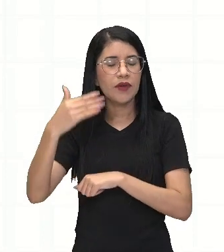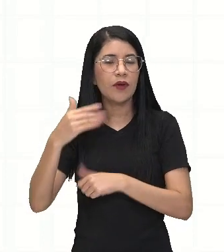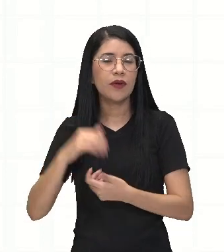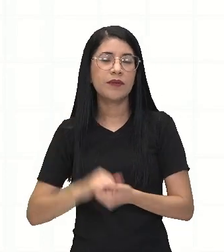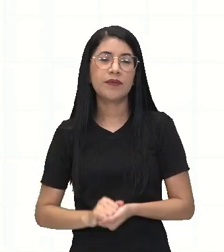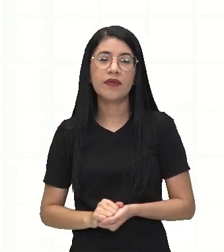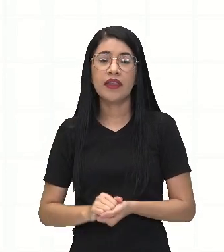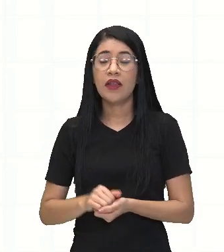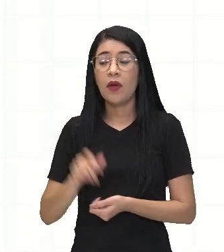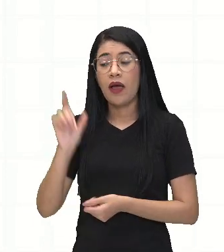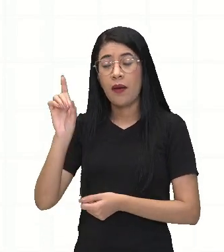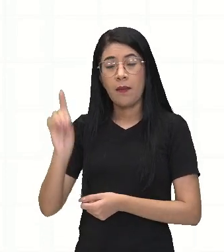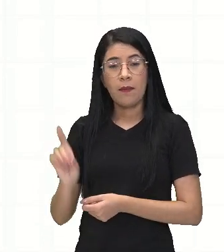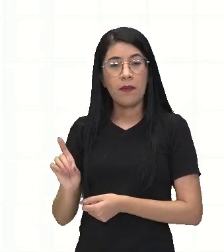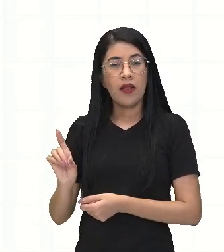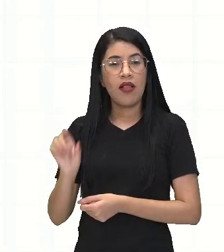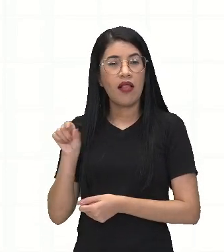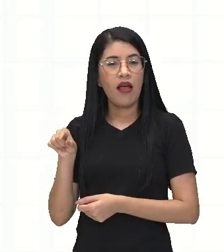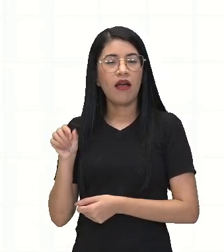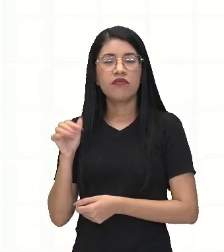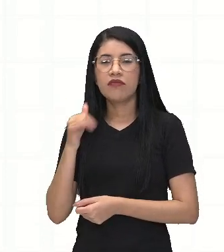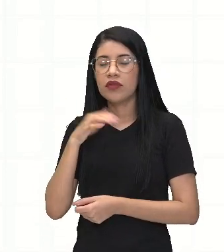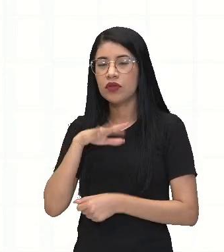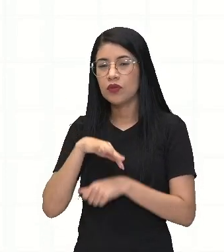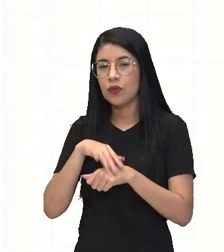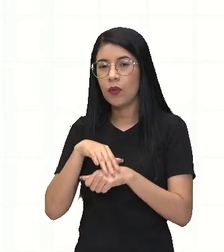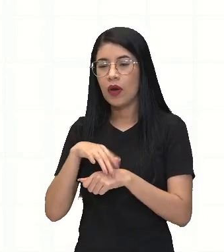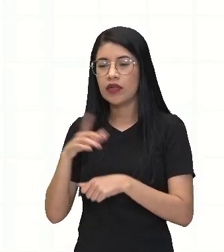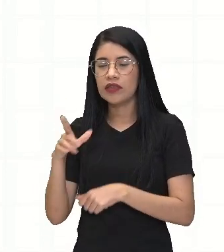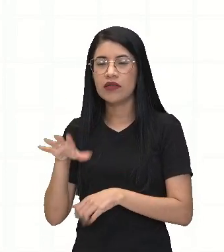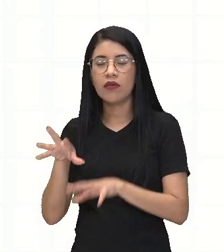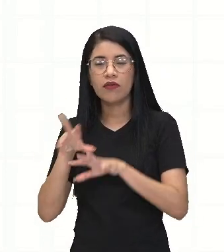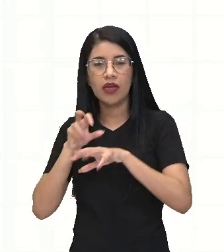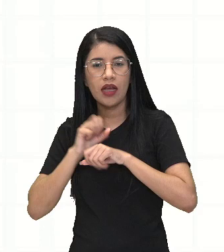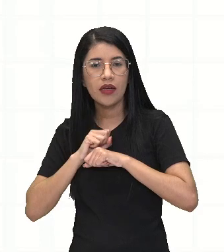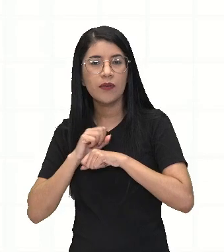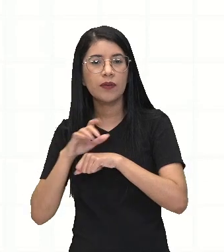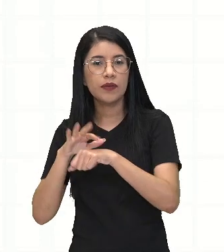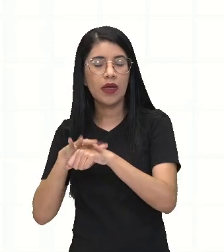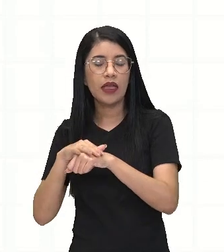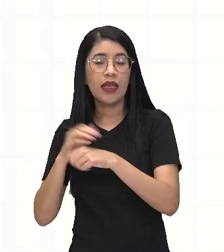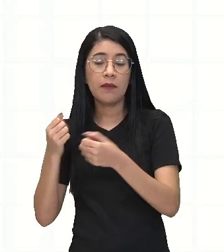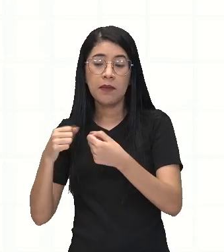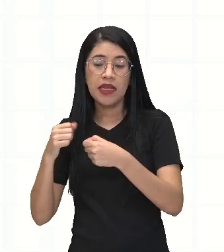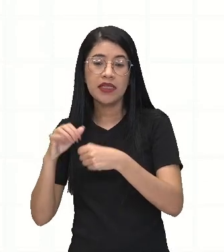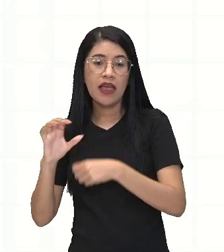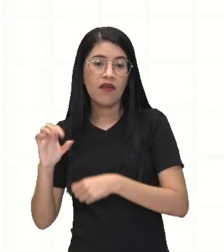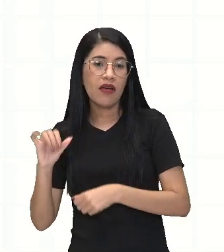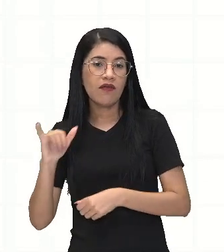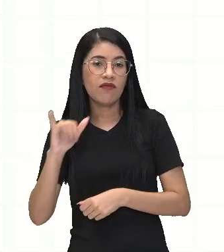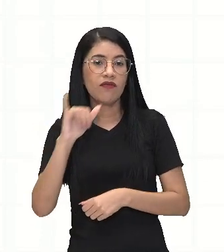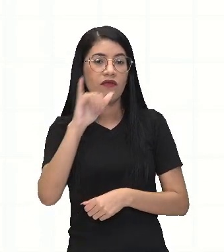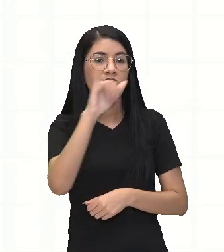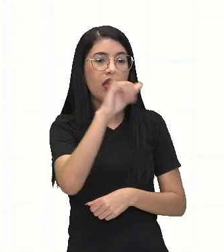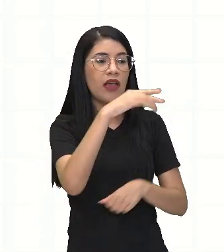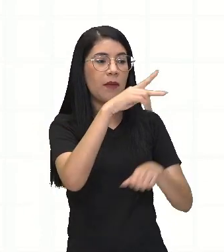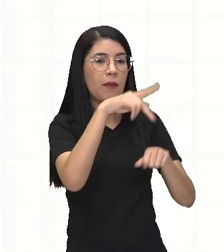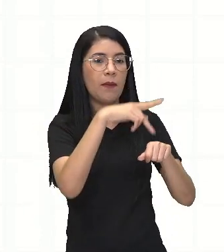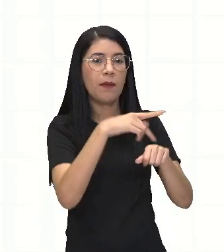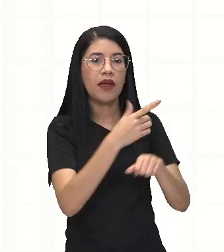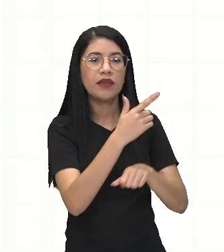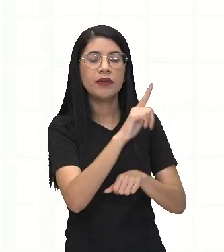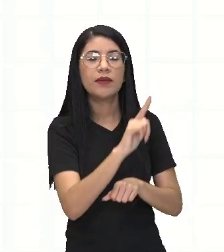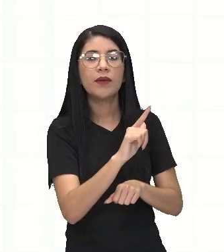país que tinha um compromisso de trabalho em outro país, ela disse assim,